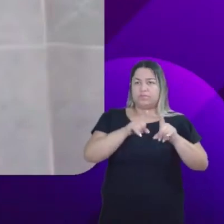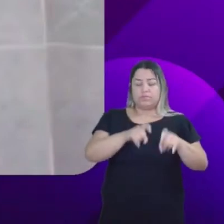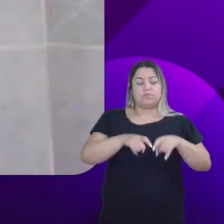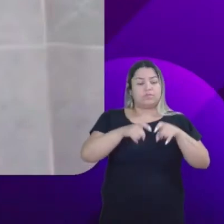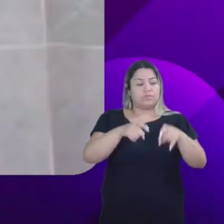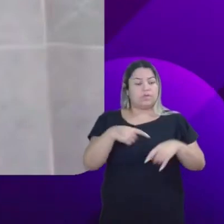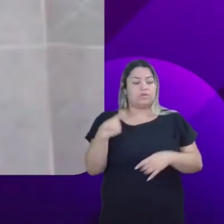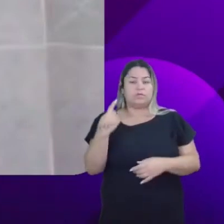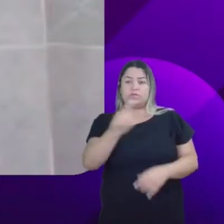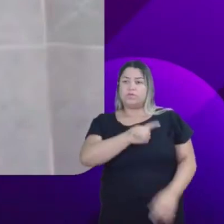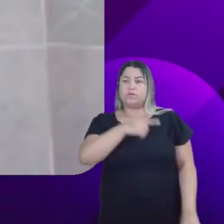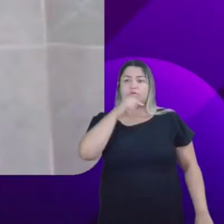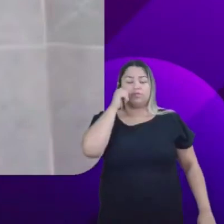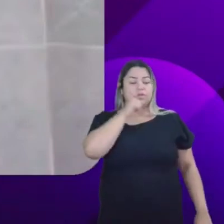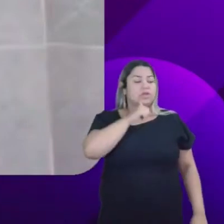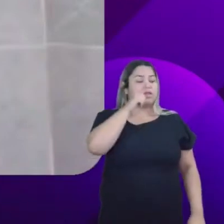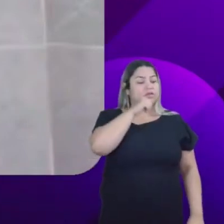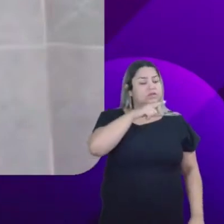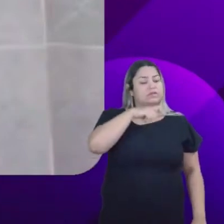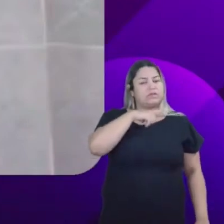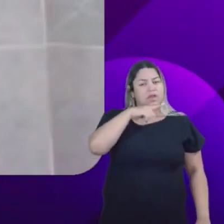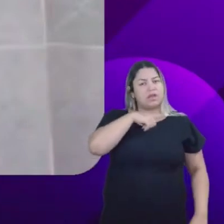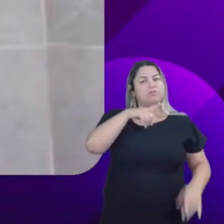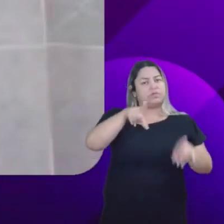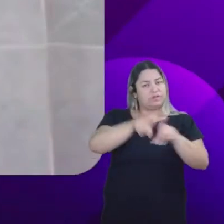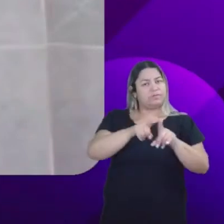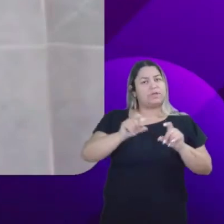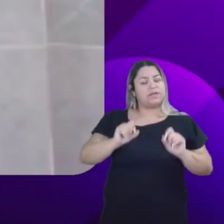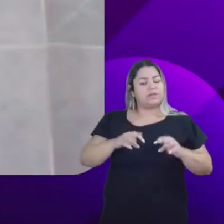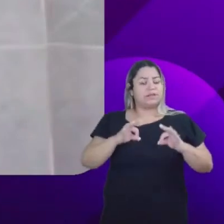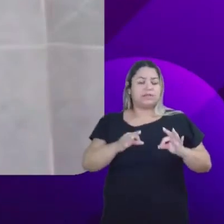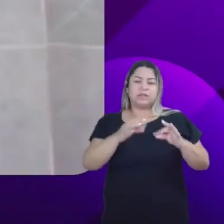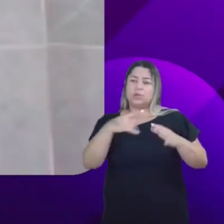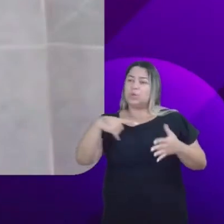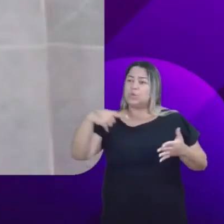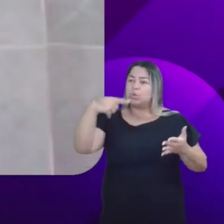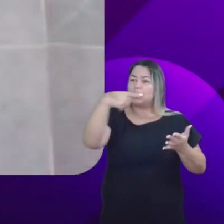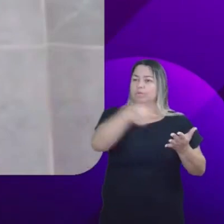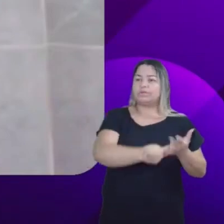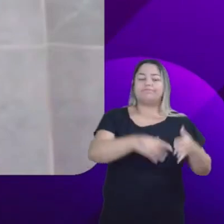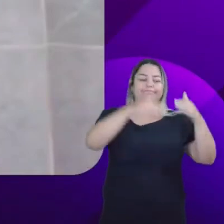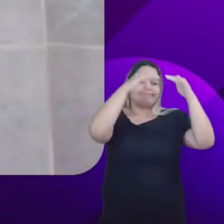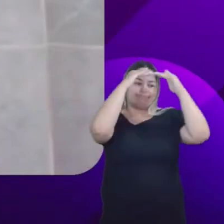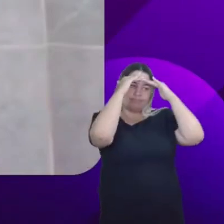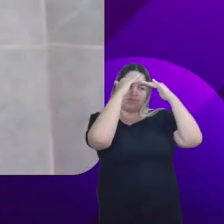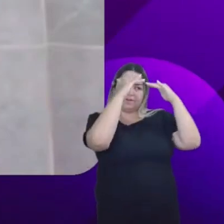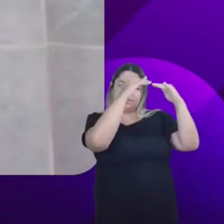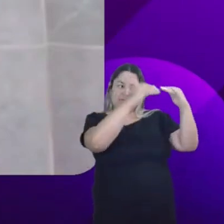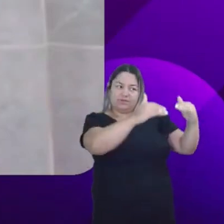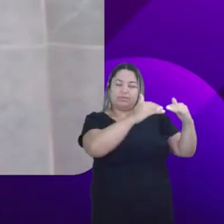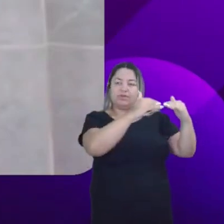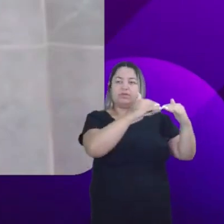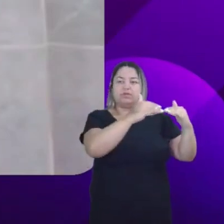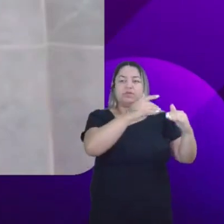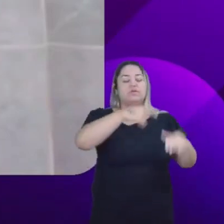nós, mulheres, tem que ser uma assistência técnica que compreenda e que respeite